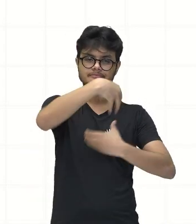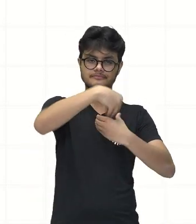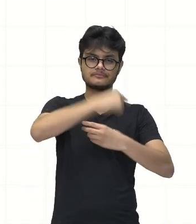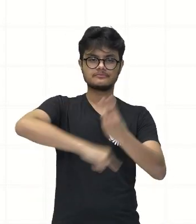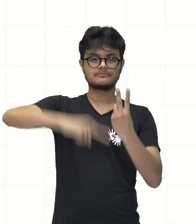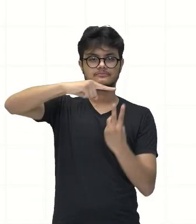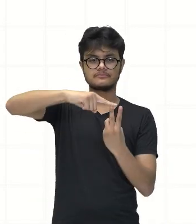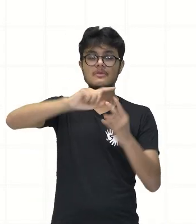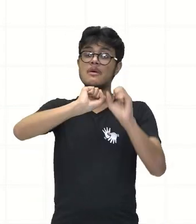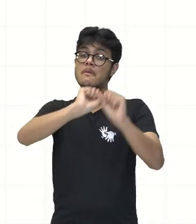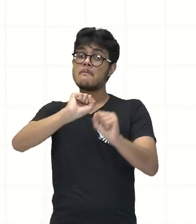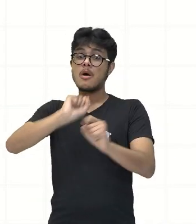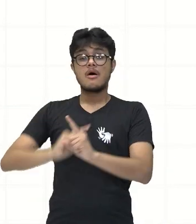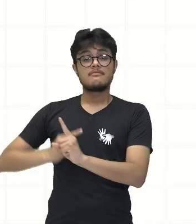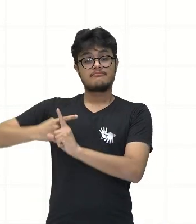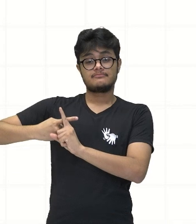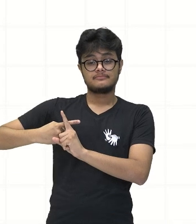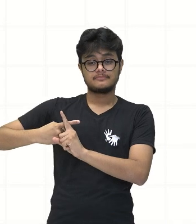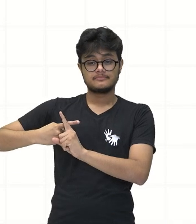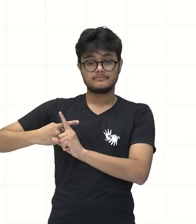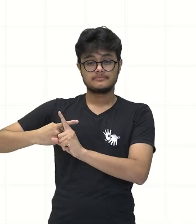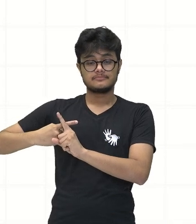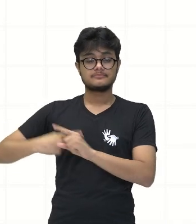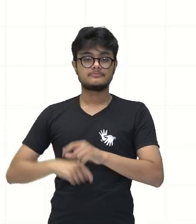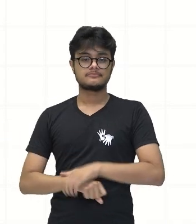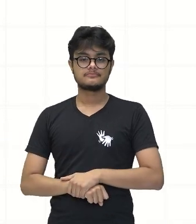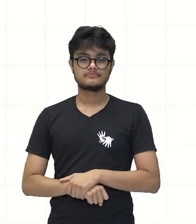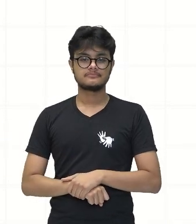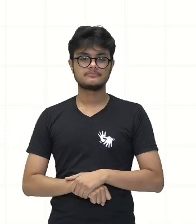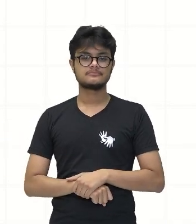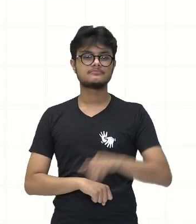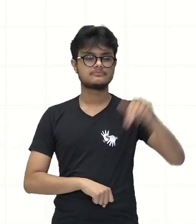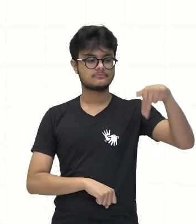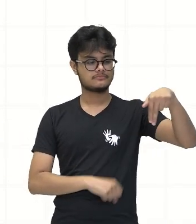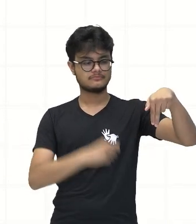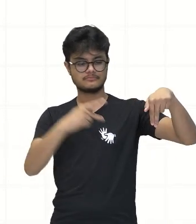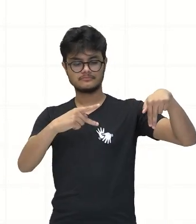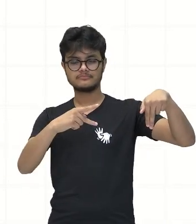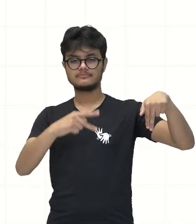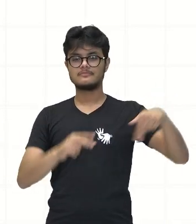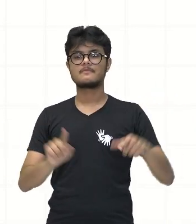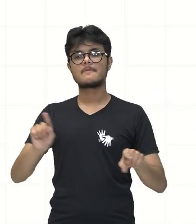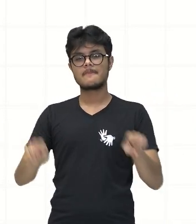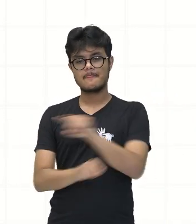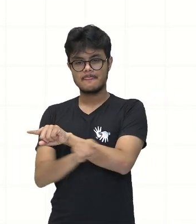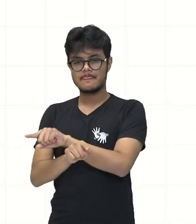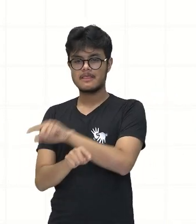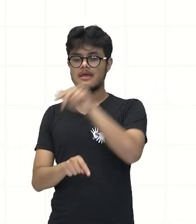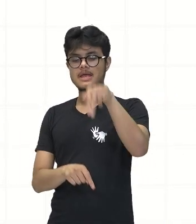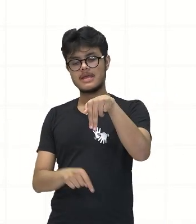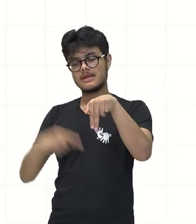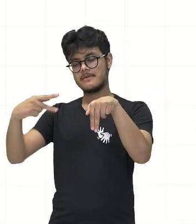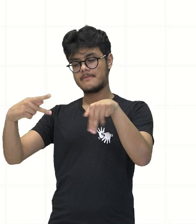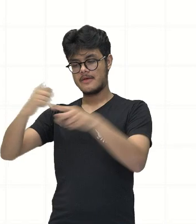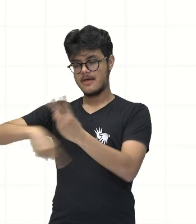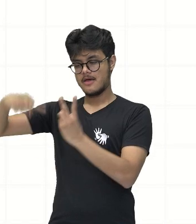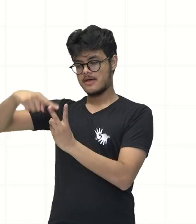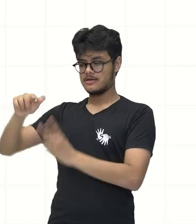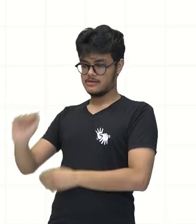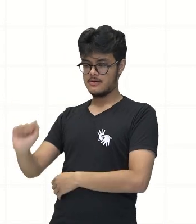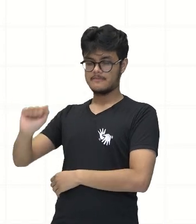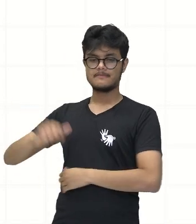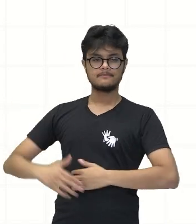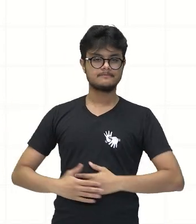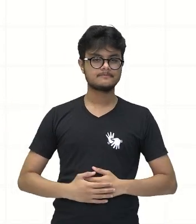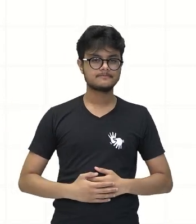posso multiplicar, né? Então, eu vou multiplicar n por p e isso vai ser equivalente a um novo radical